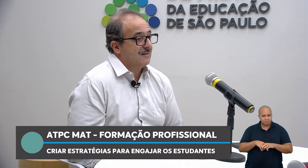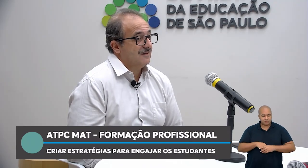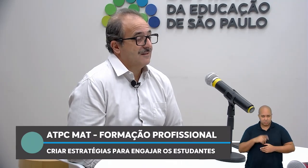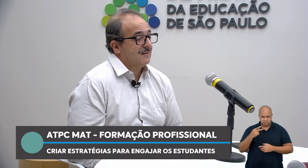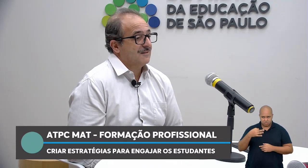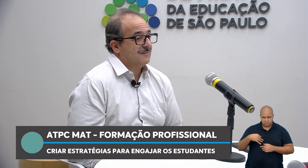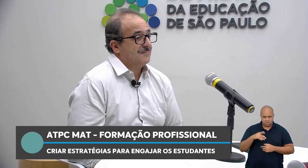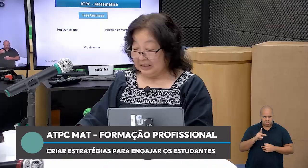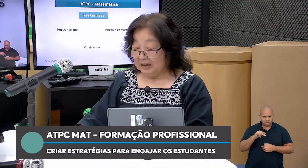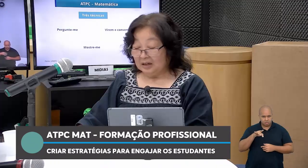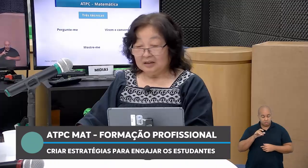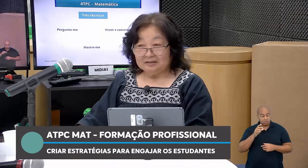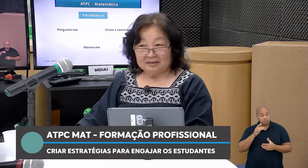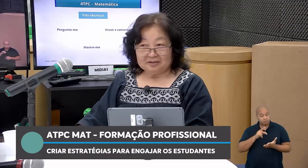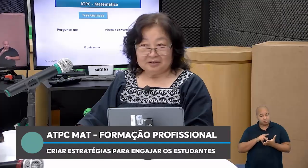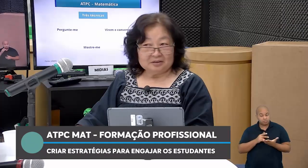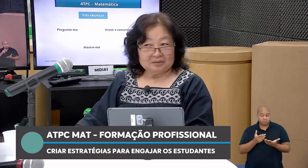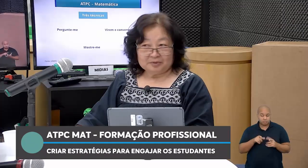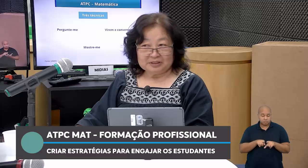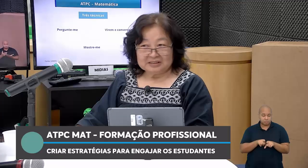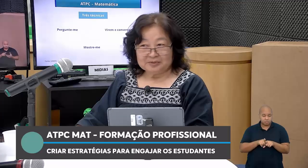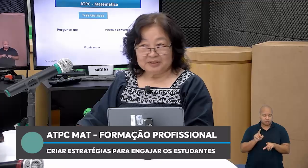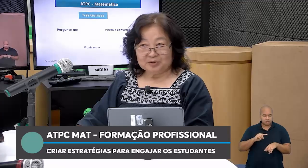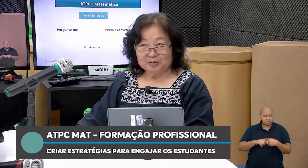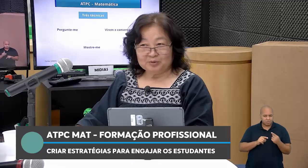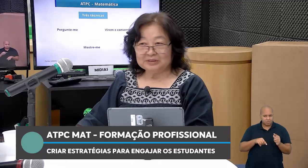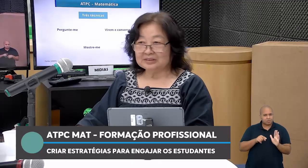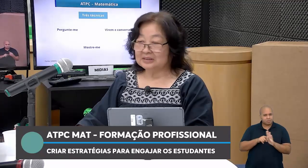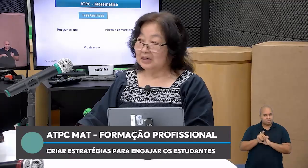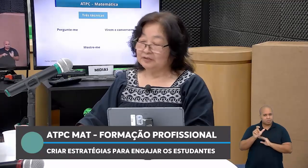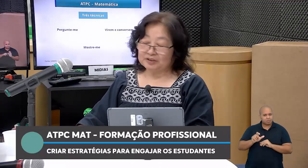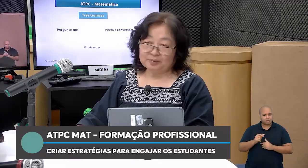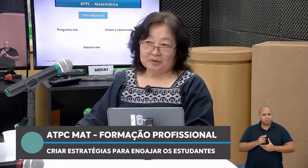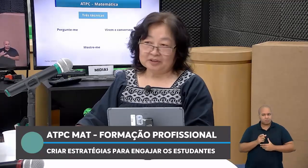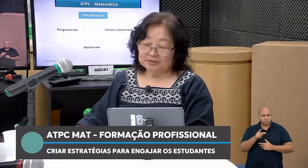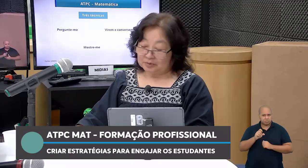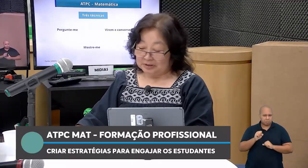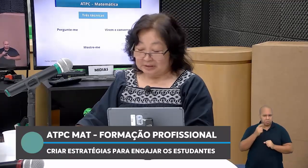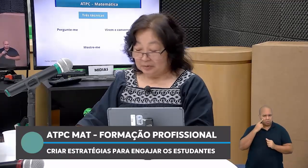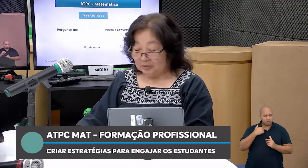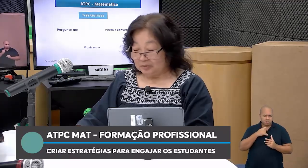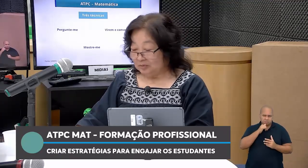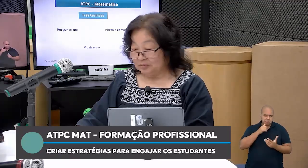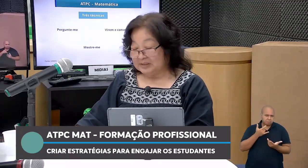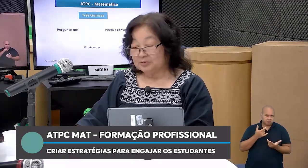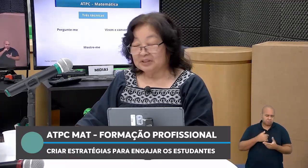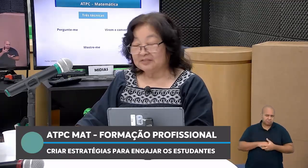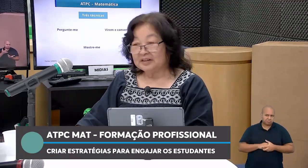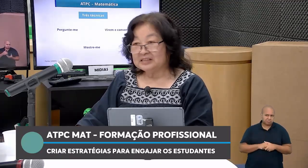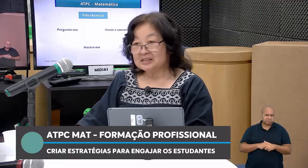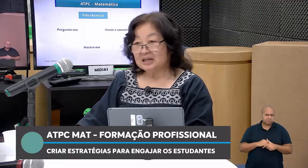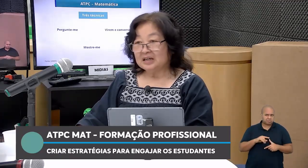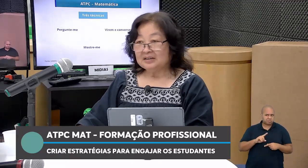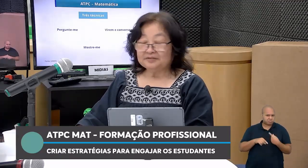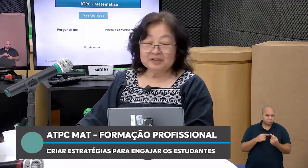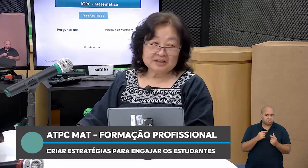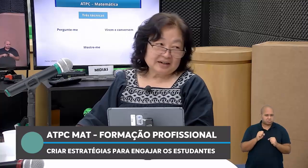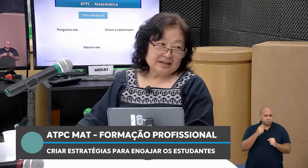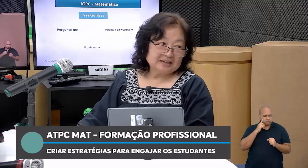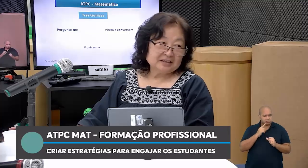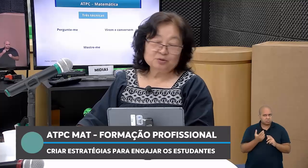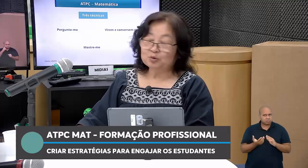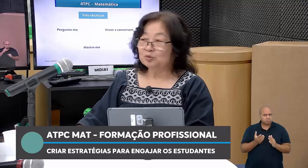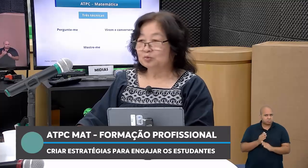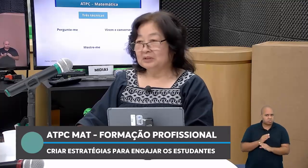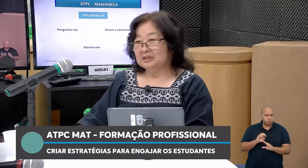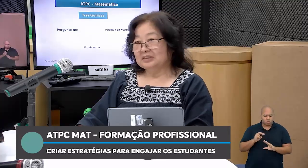Isso é verdade, Vanderlei. E tanto que depois dessas perguntas, você pode, por exemplo, com uma segunda fase,